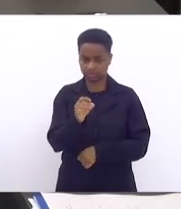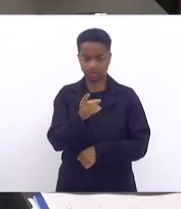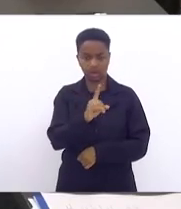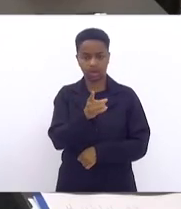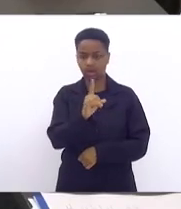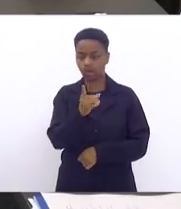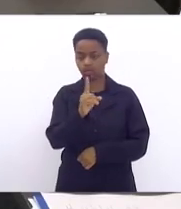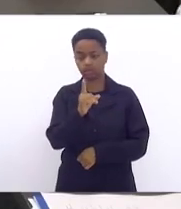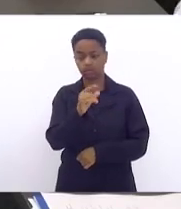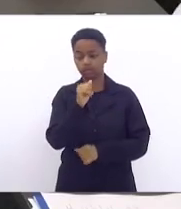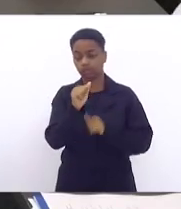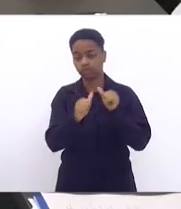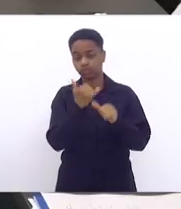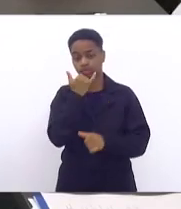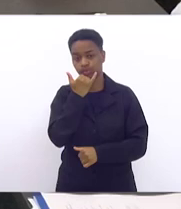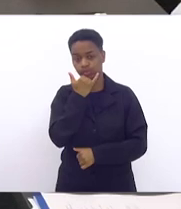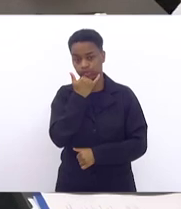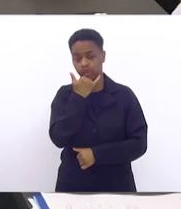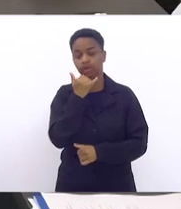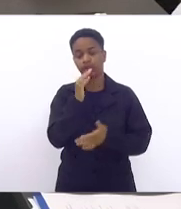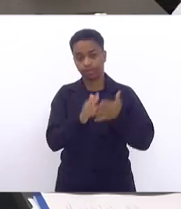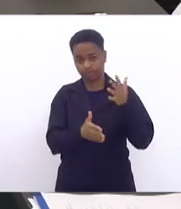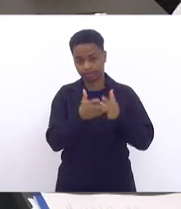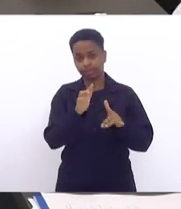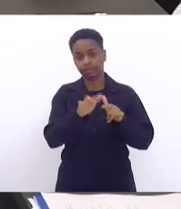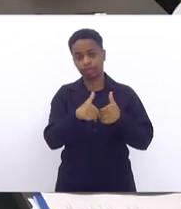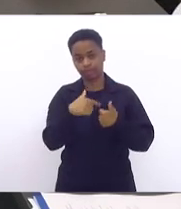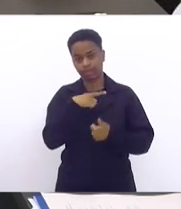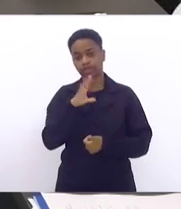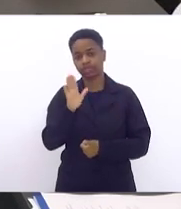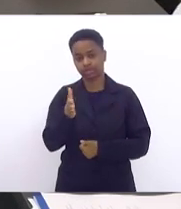não foi pela... Ah, ele mudou, desculpa, pela prejudicabilidade em razão da...